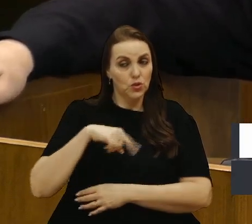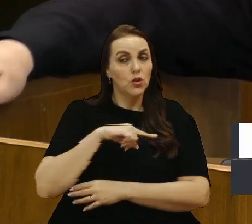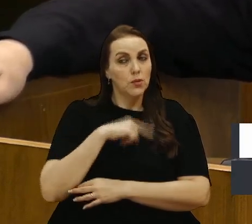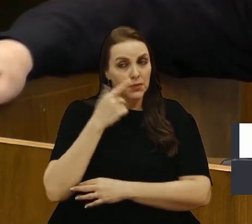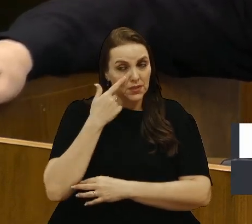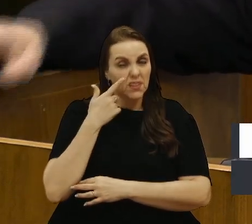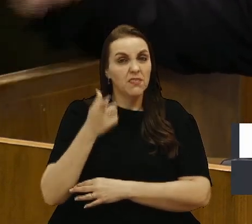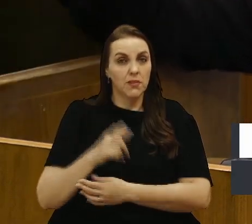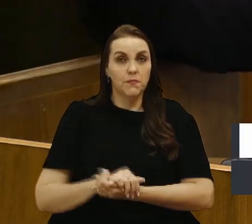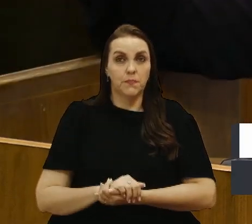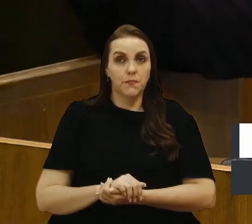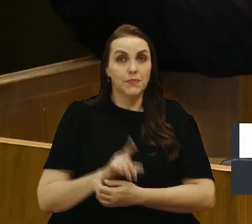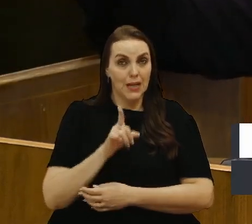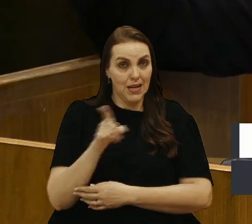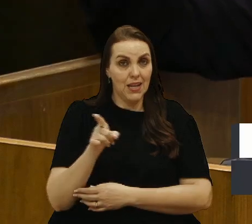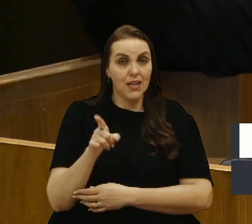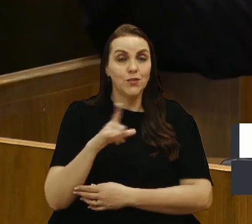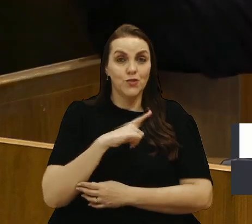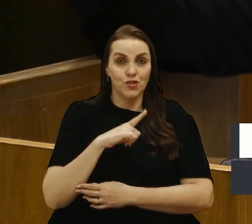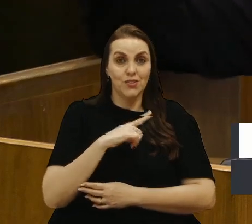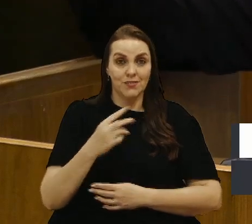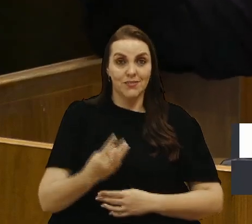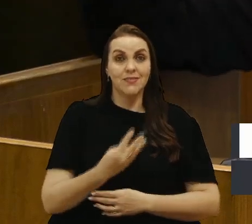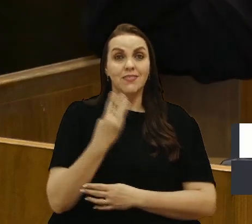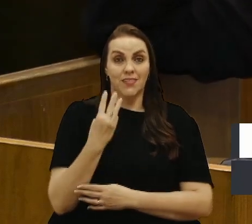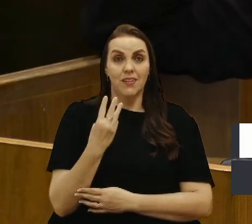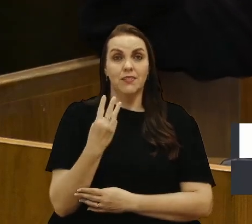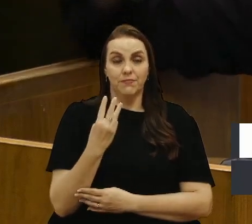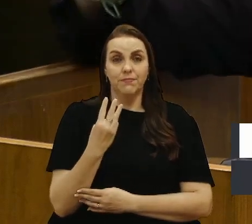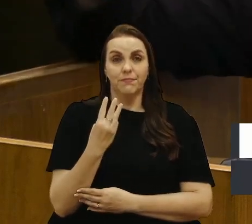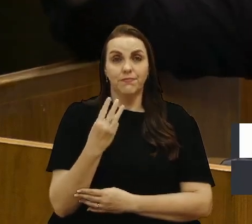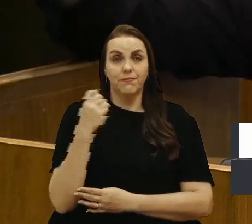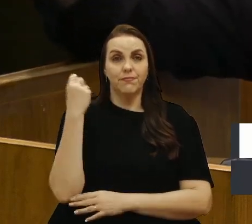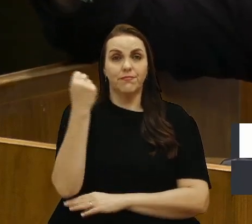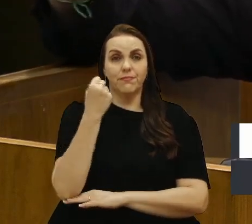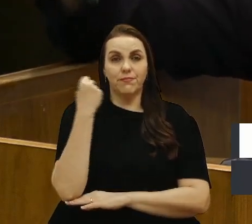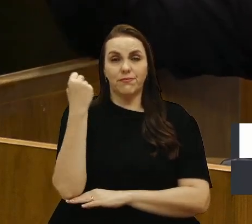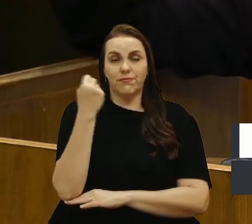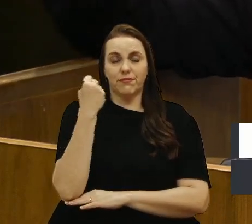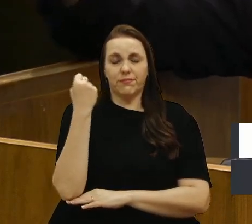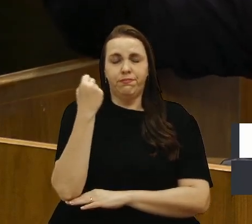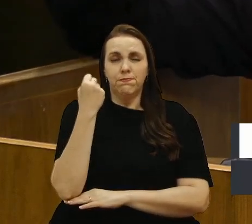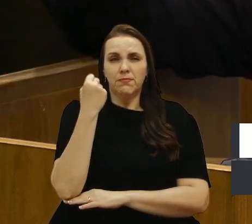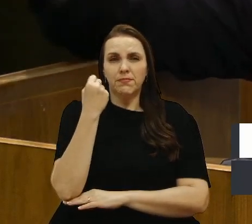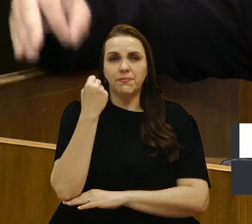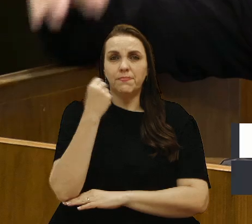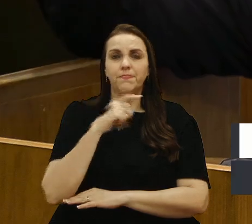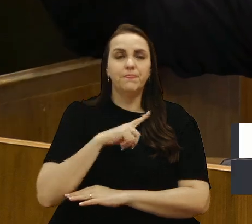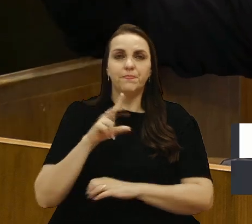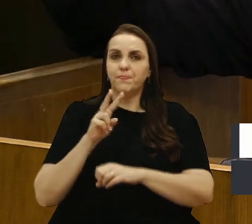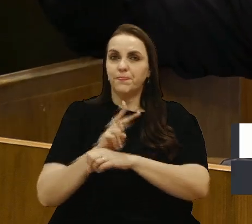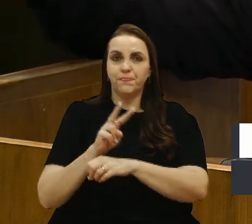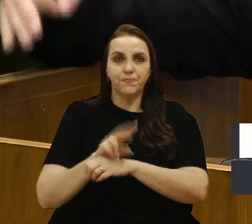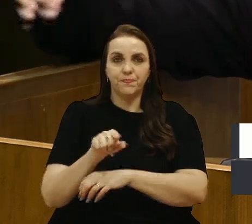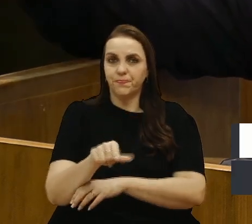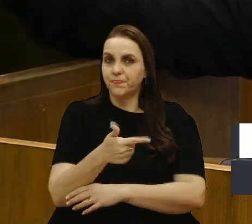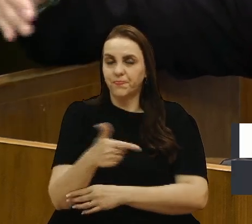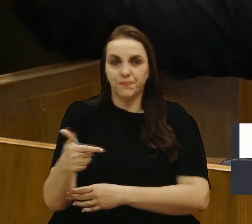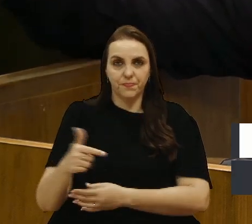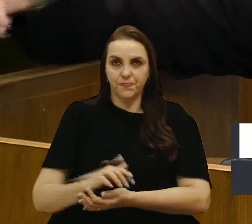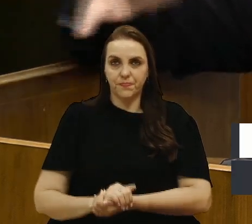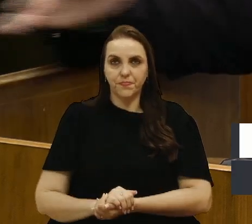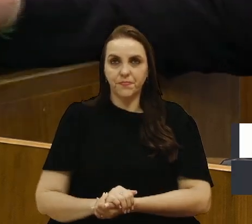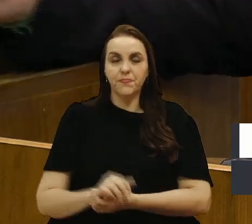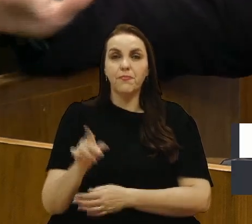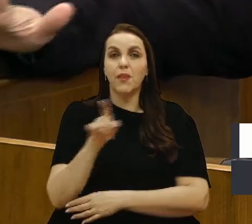Lá tinham três situações gravíssimas, que não tinham cuidadores, e as professoras estavam